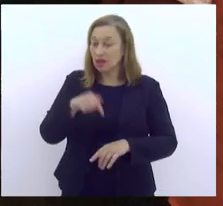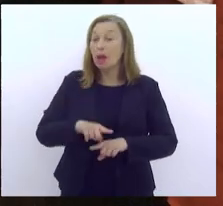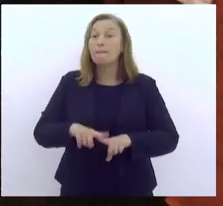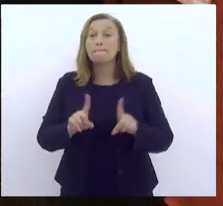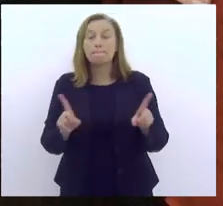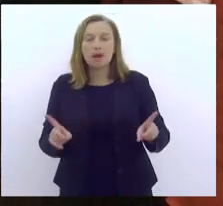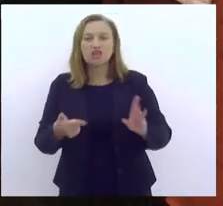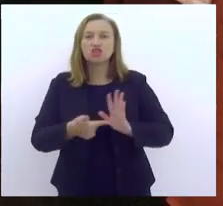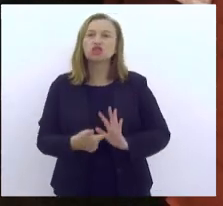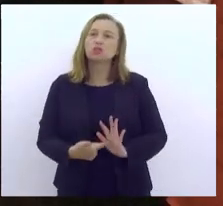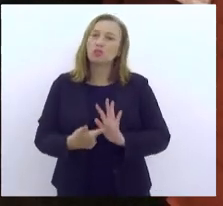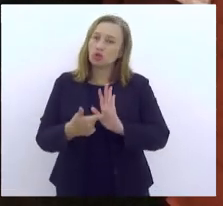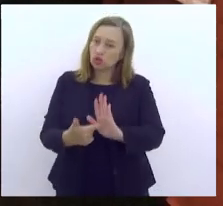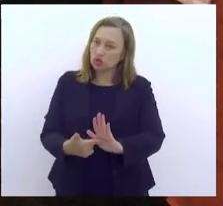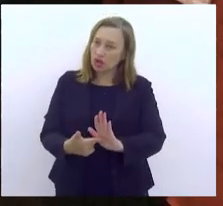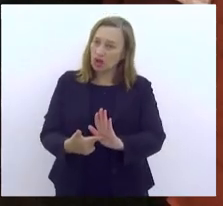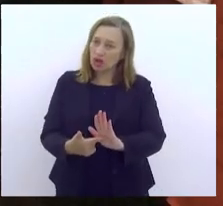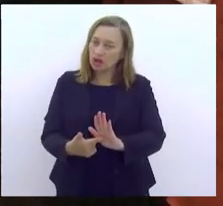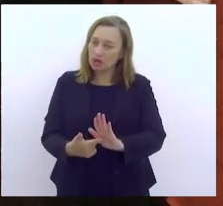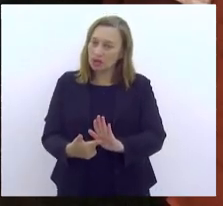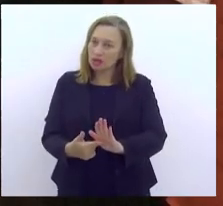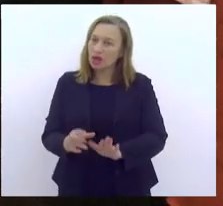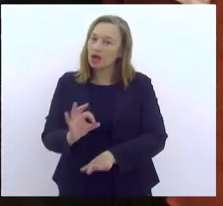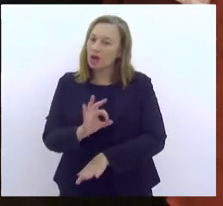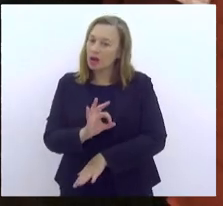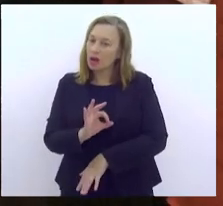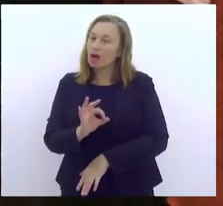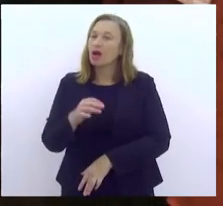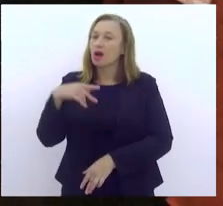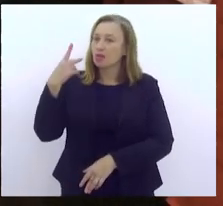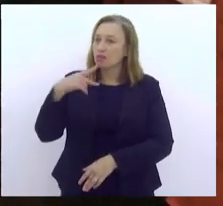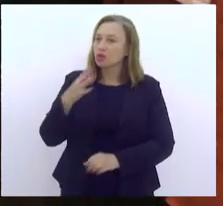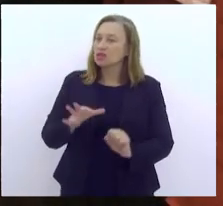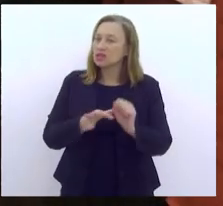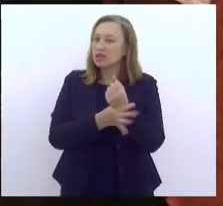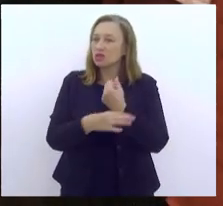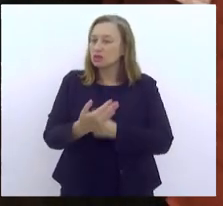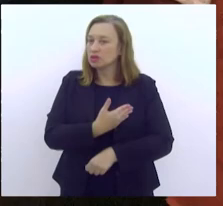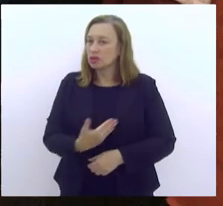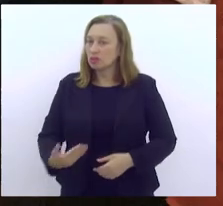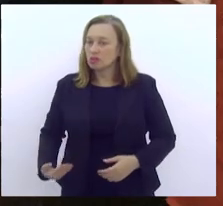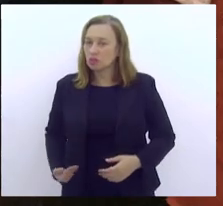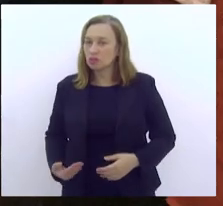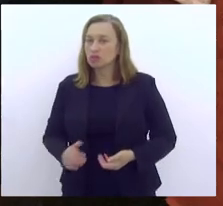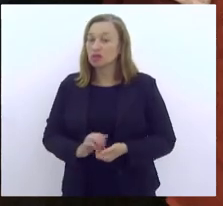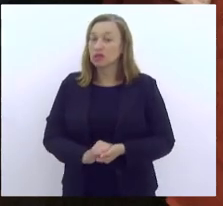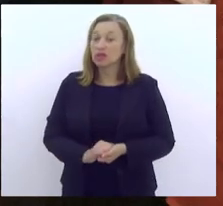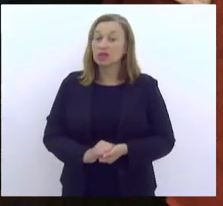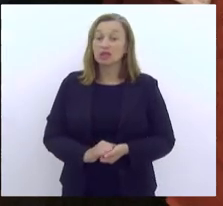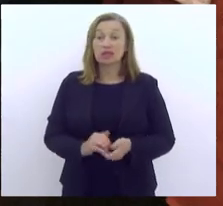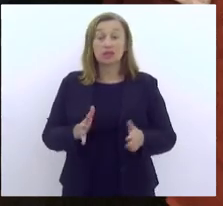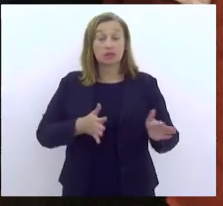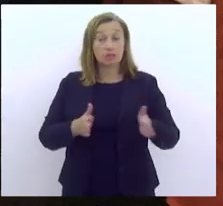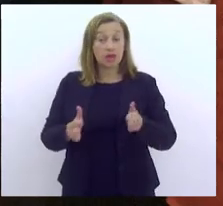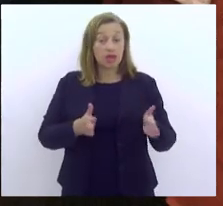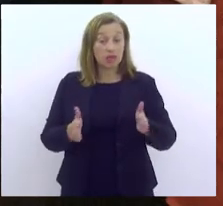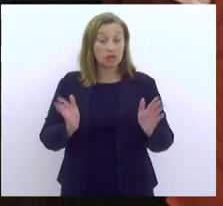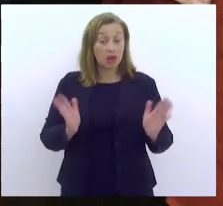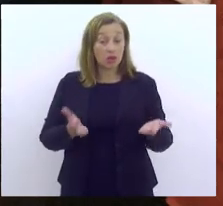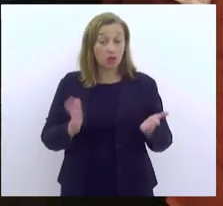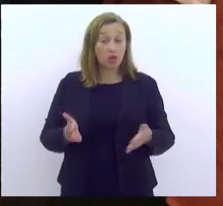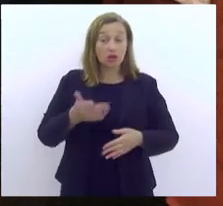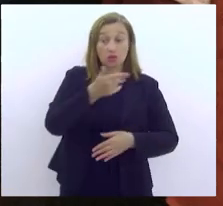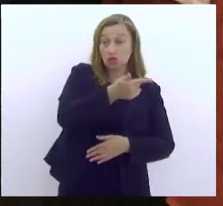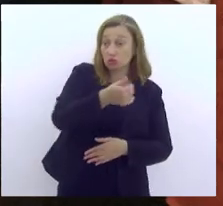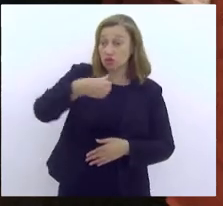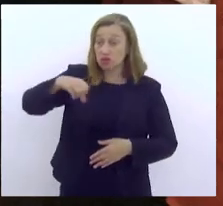de mostrar que a política da segurança pública, num governo que aí está desde